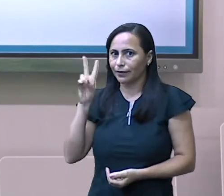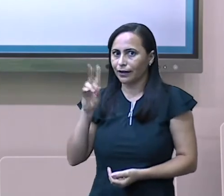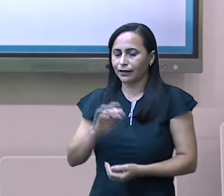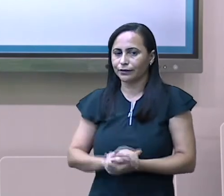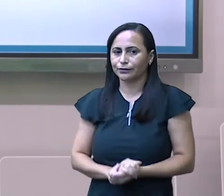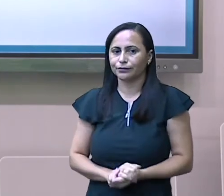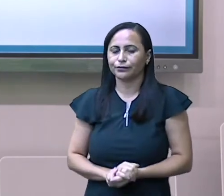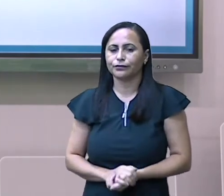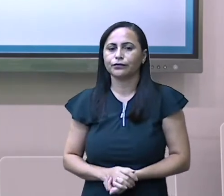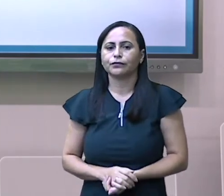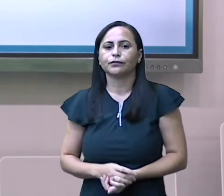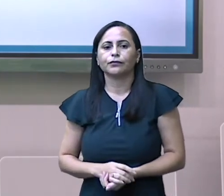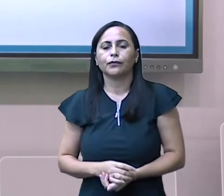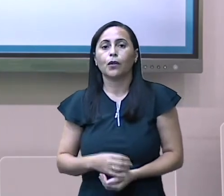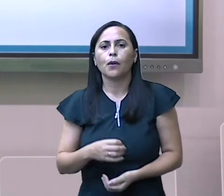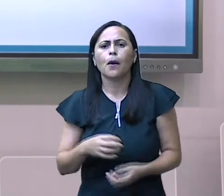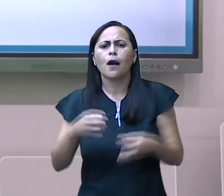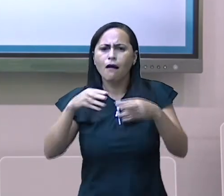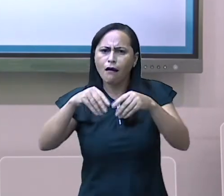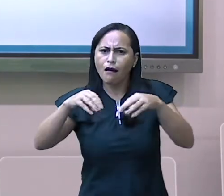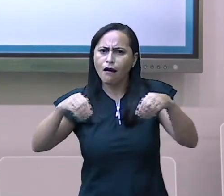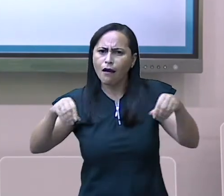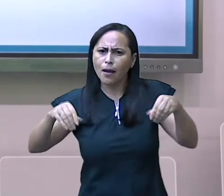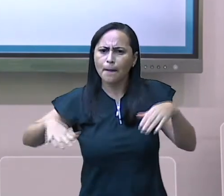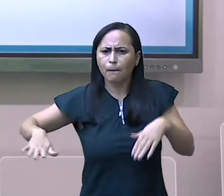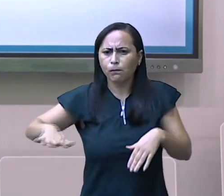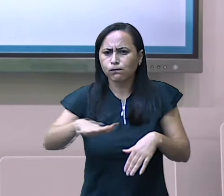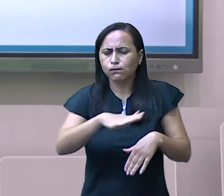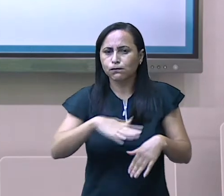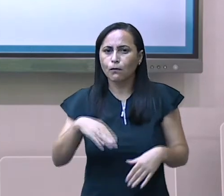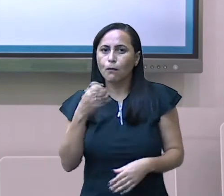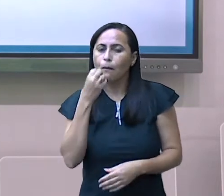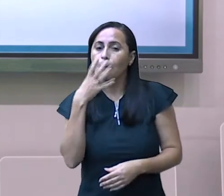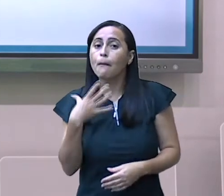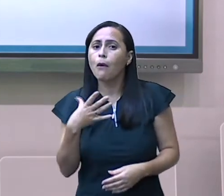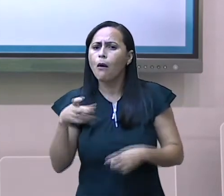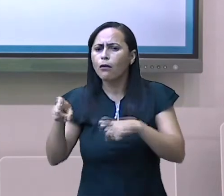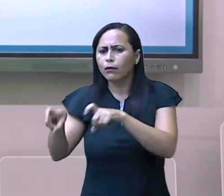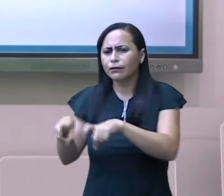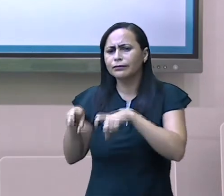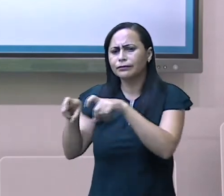Solo que é bom, excelente para agricultura. O solo